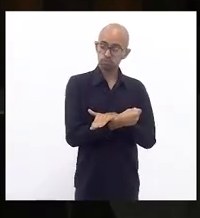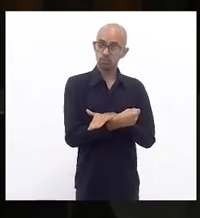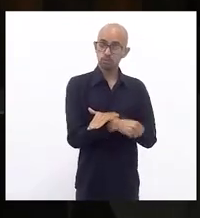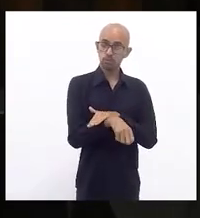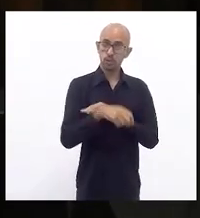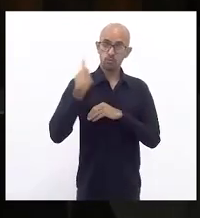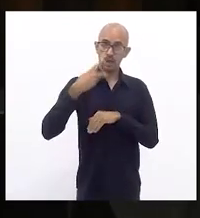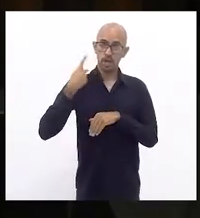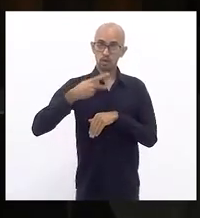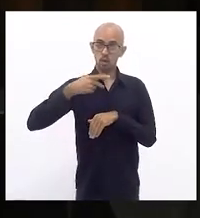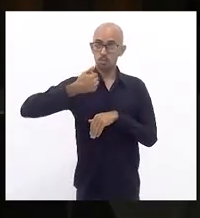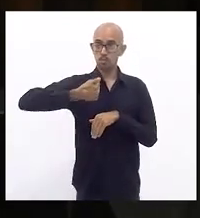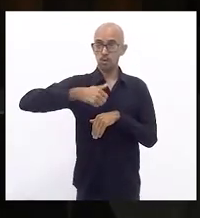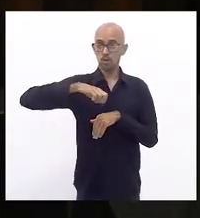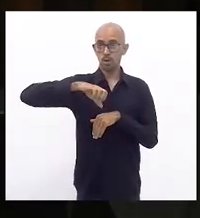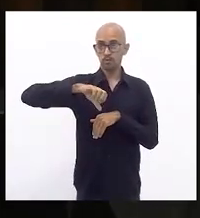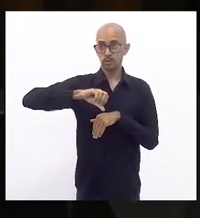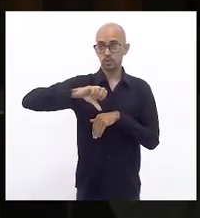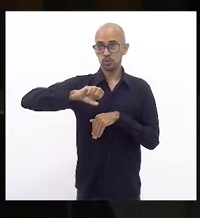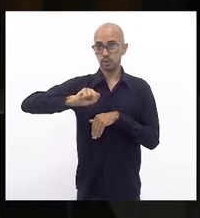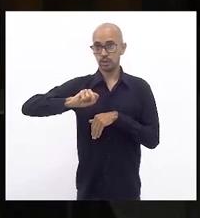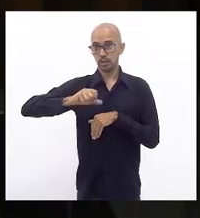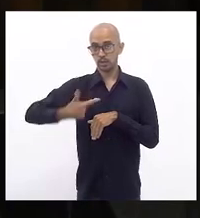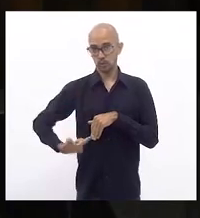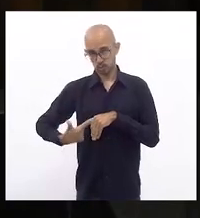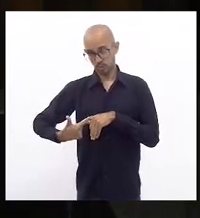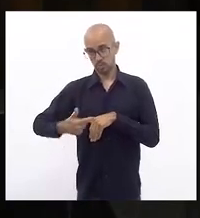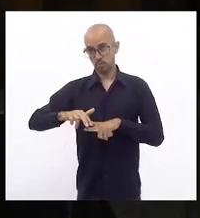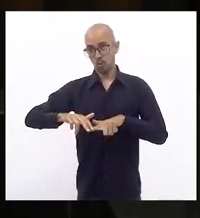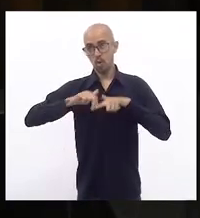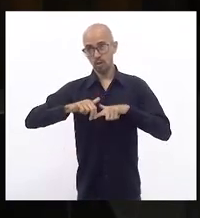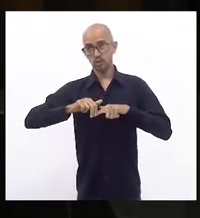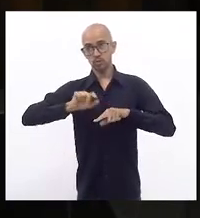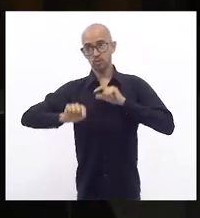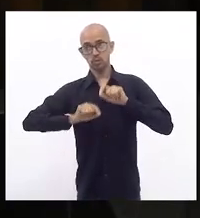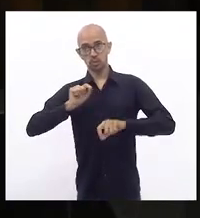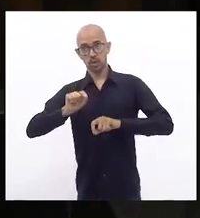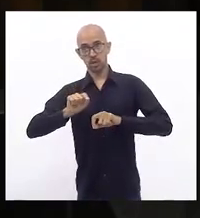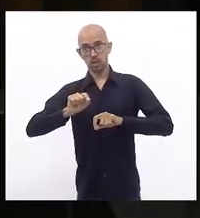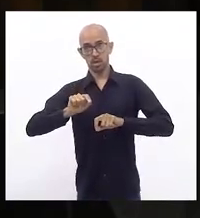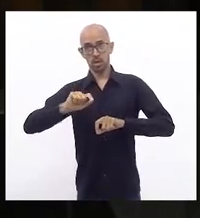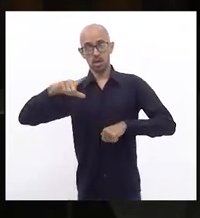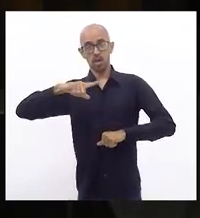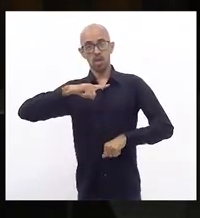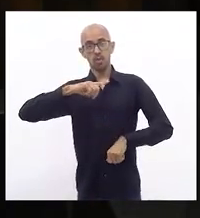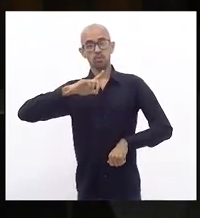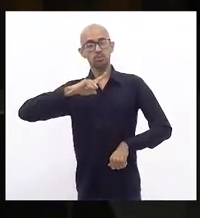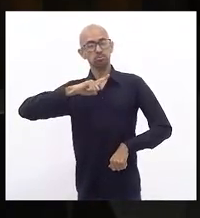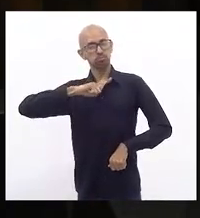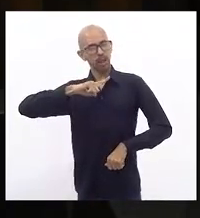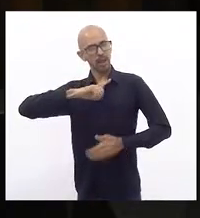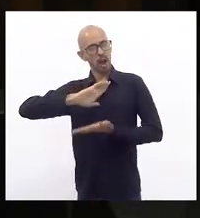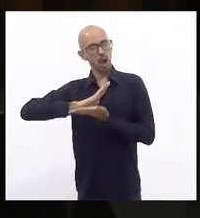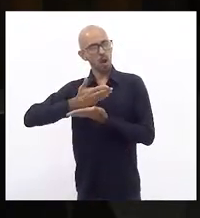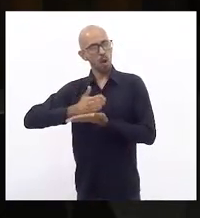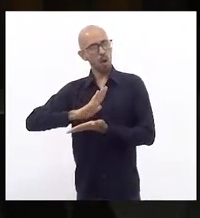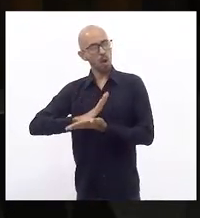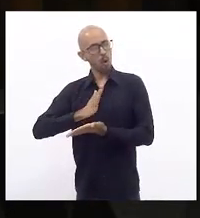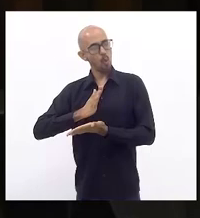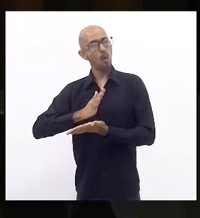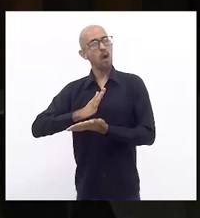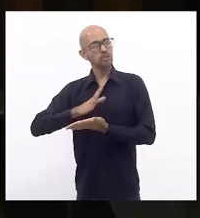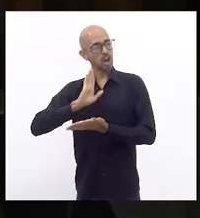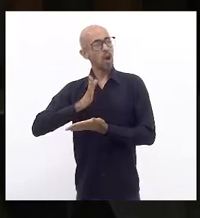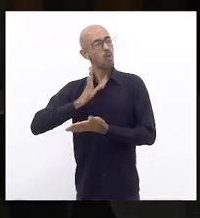em 1982. Portanto, tem algum tempo que eu fui vereador, alguns